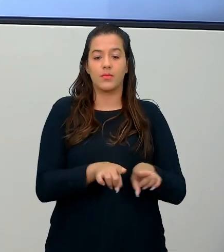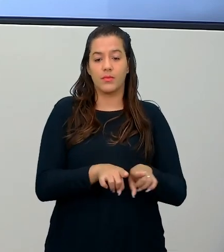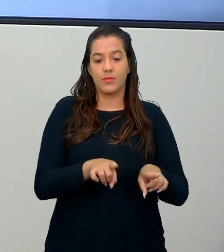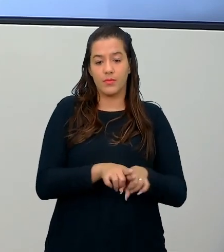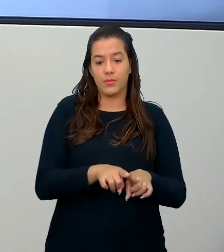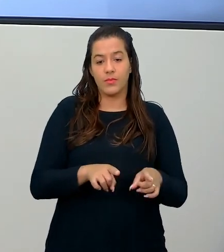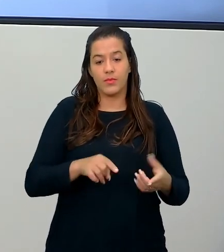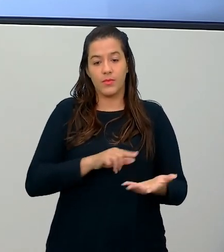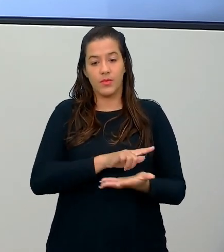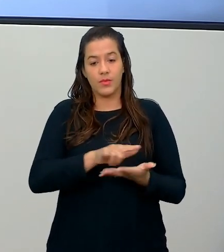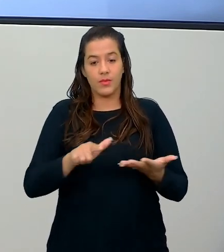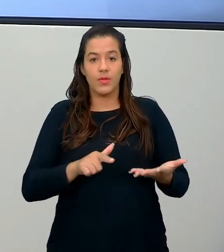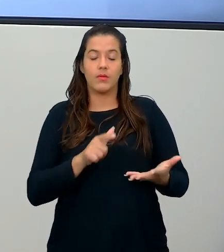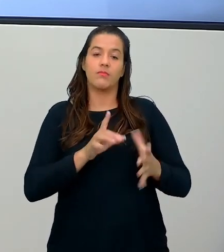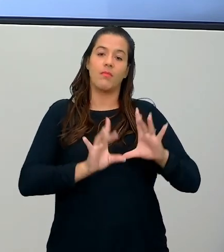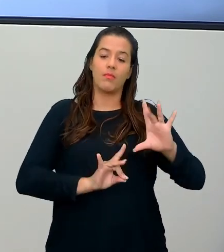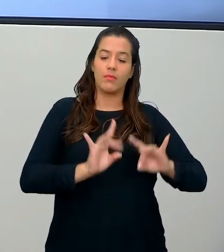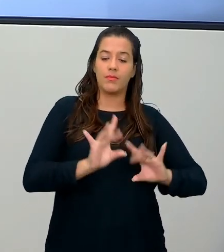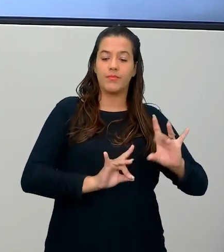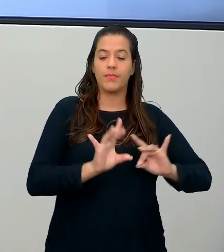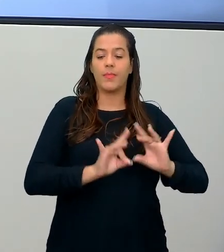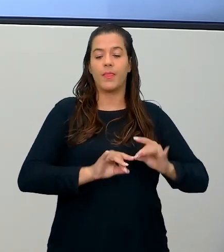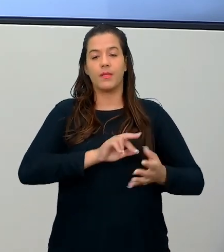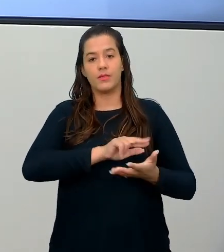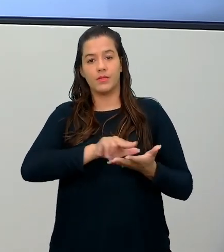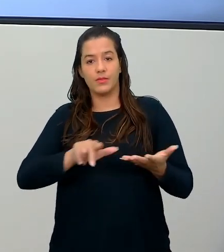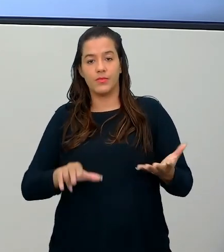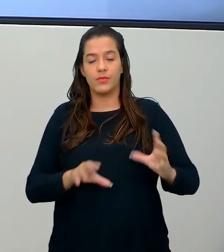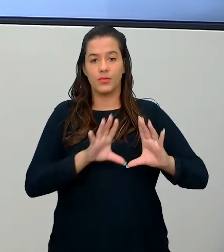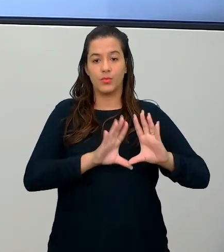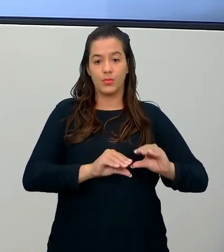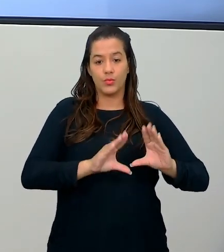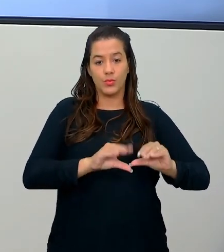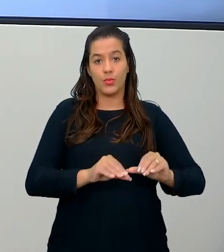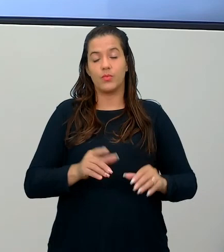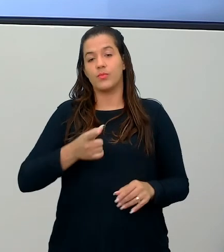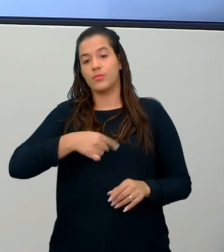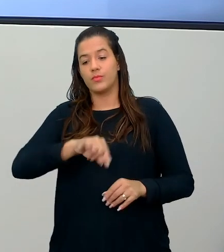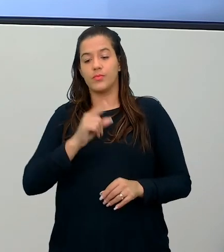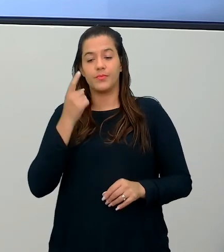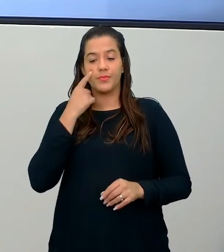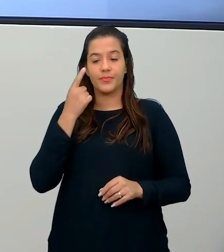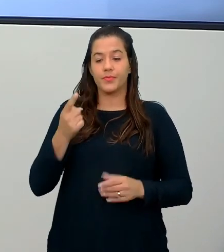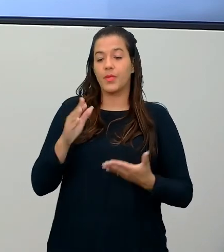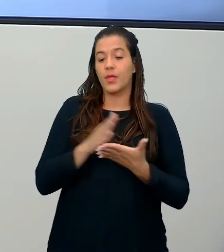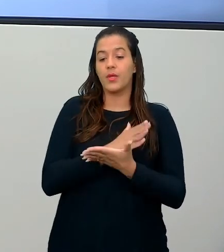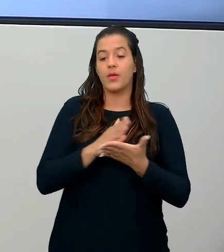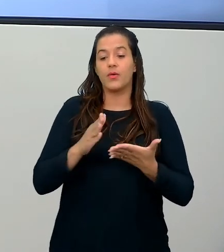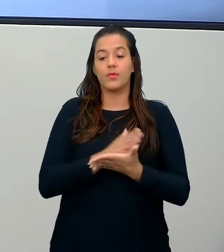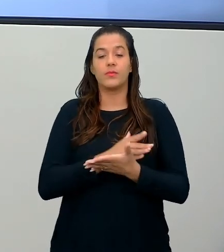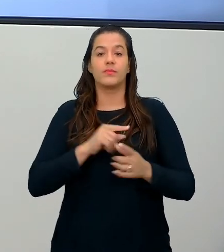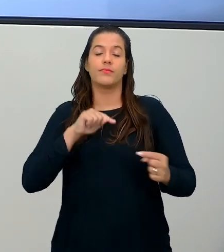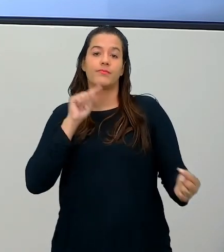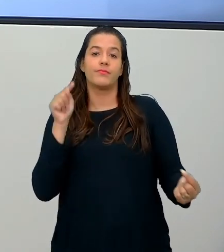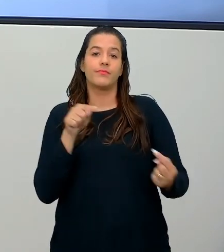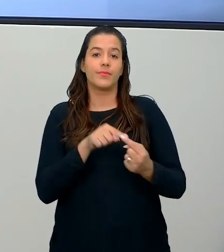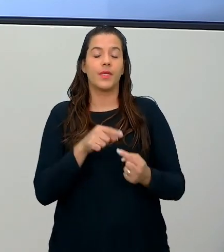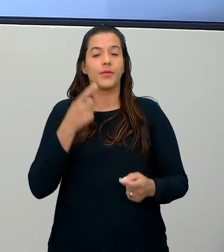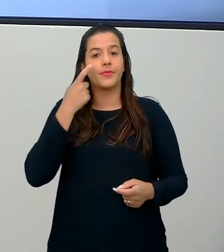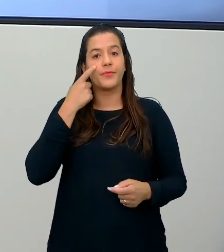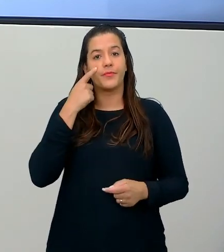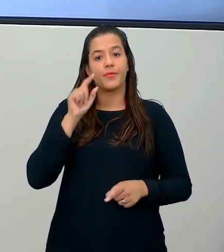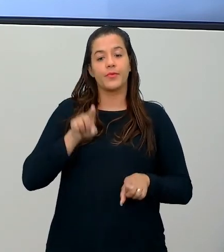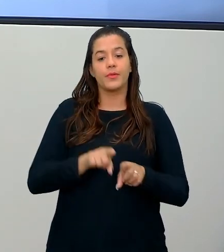humosos e dos solos argilosos, a gente viu ali a questão de alguns tipos. O que a gente viu também